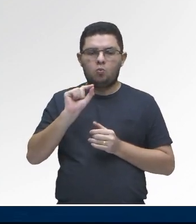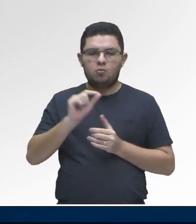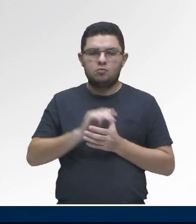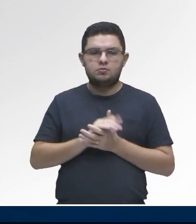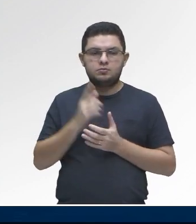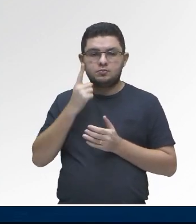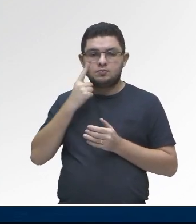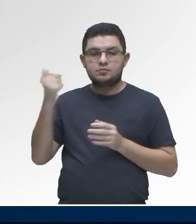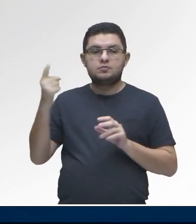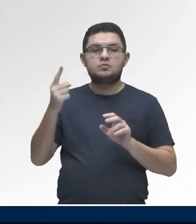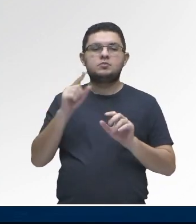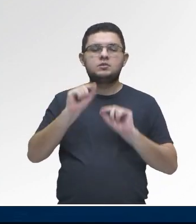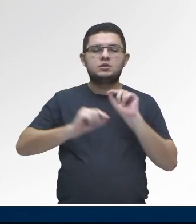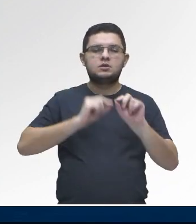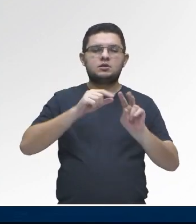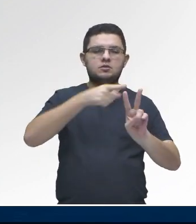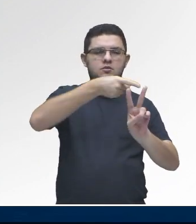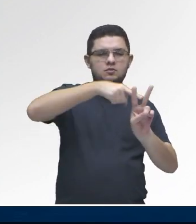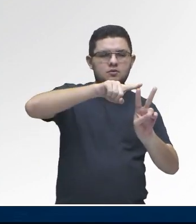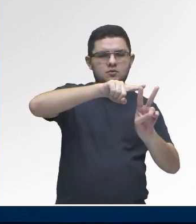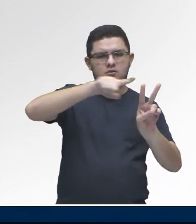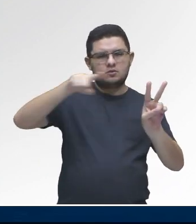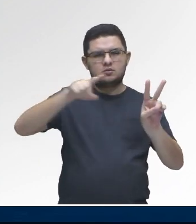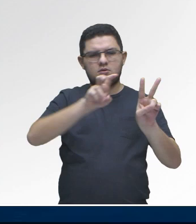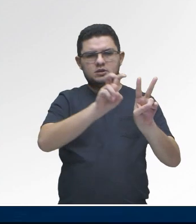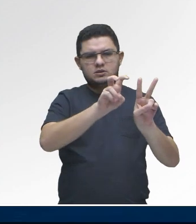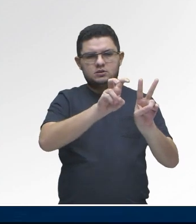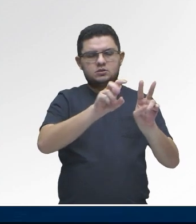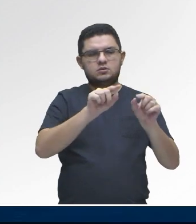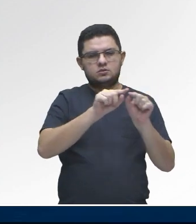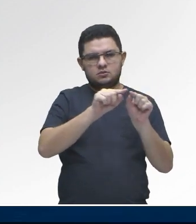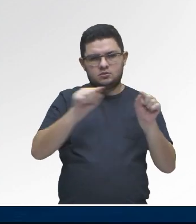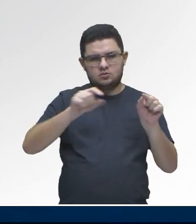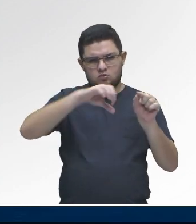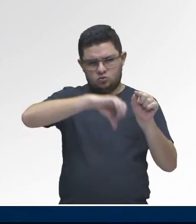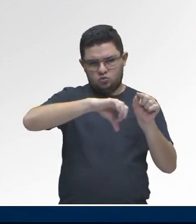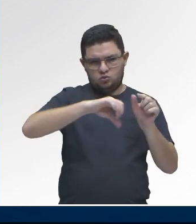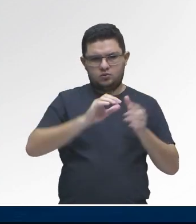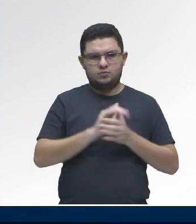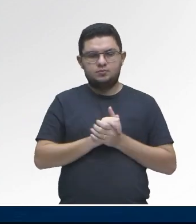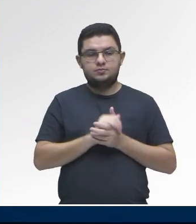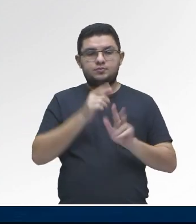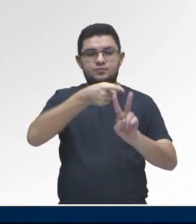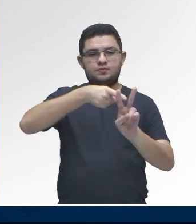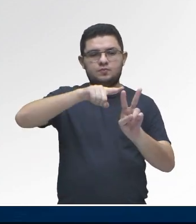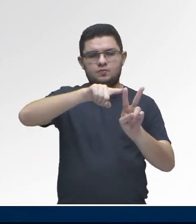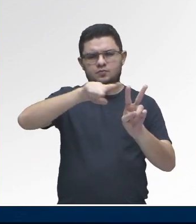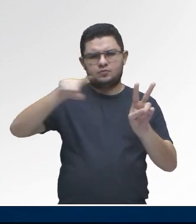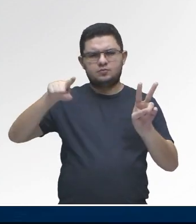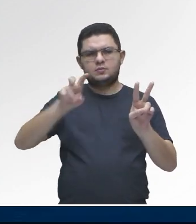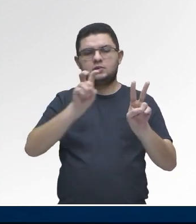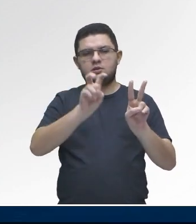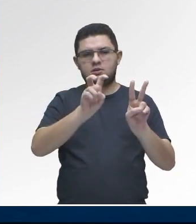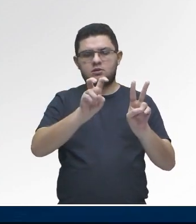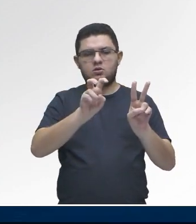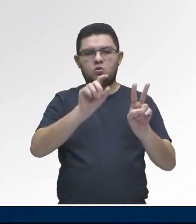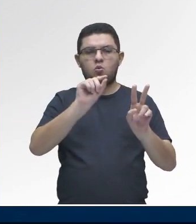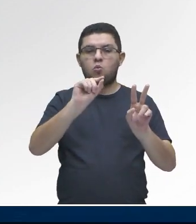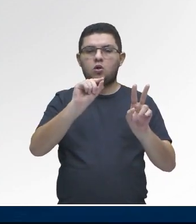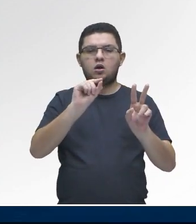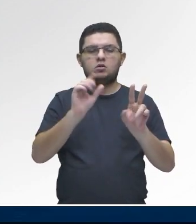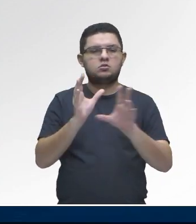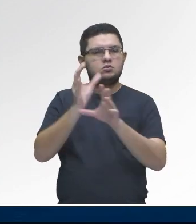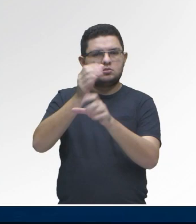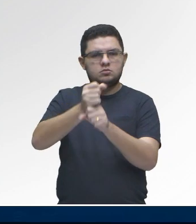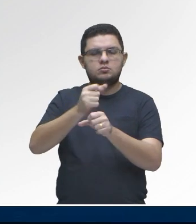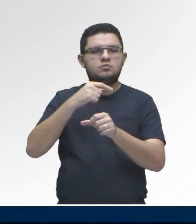a raiz de cima, que é a raiz de 5, a raiz de baixo que é 9, a raiz de 5 não é uma raiz exata, a raiz de 9 é